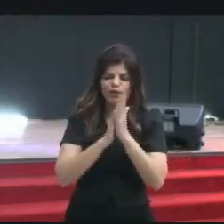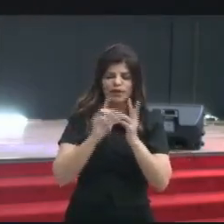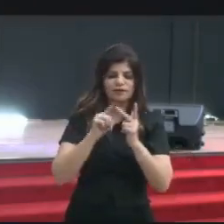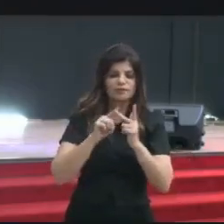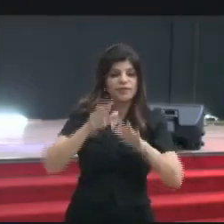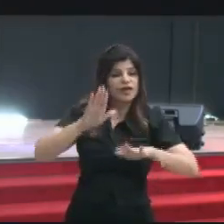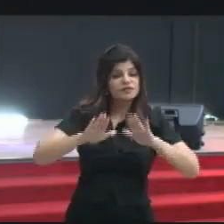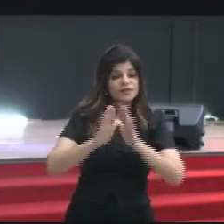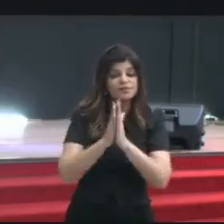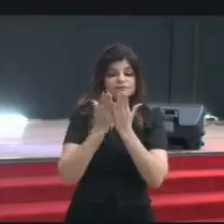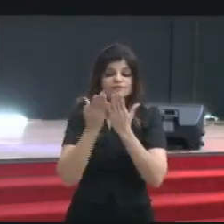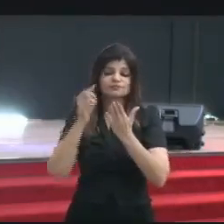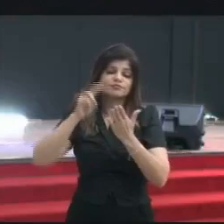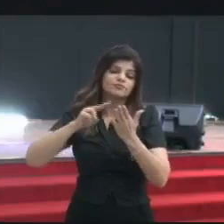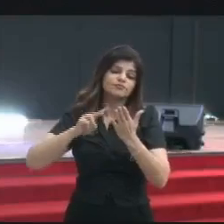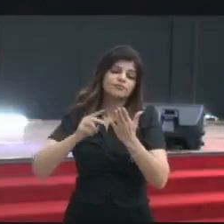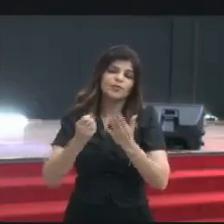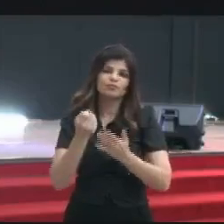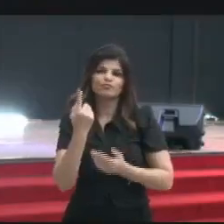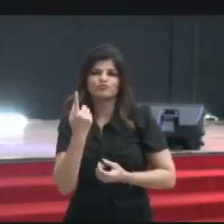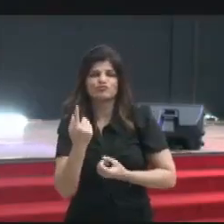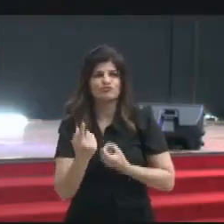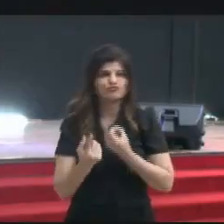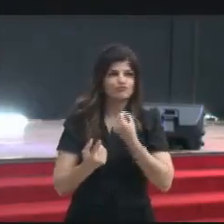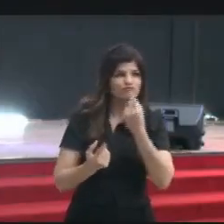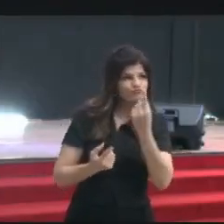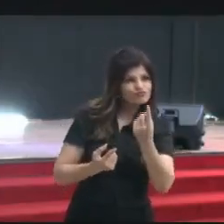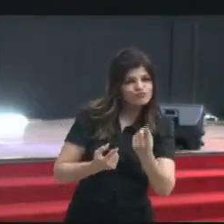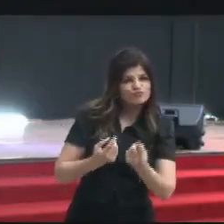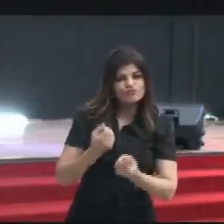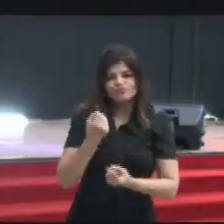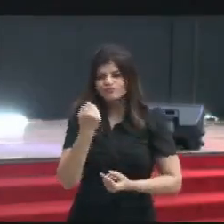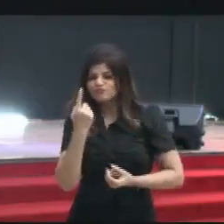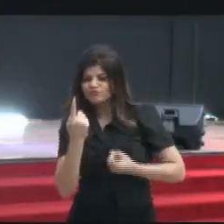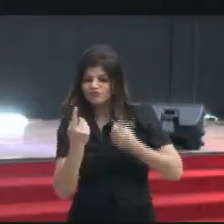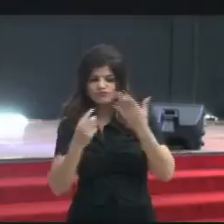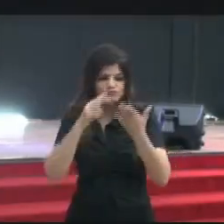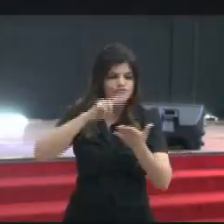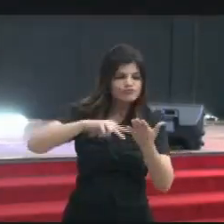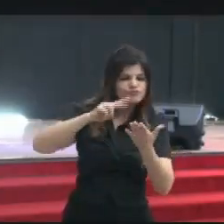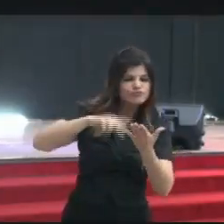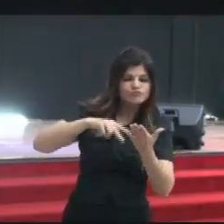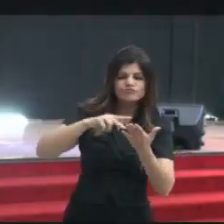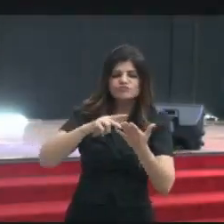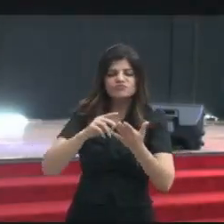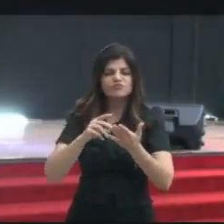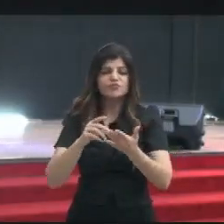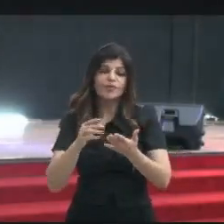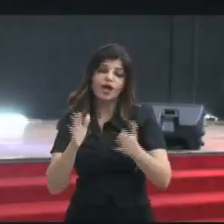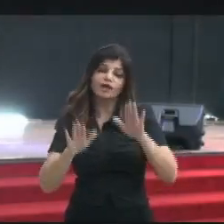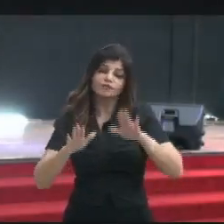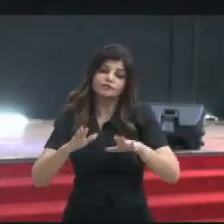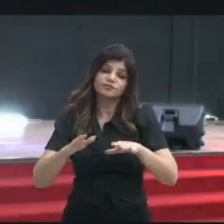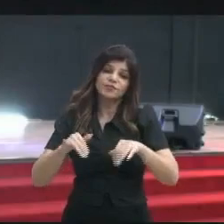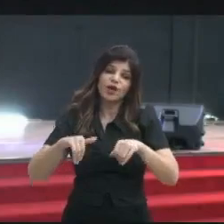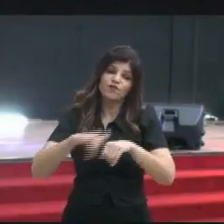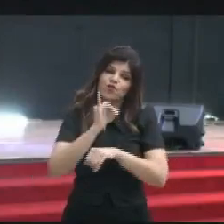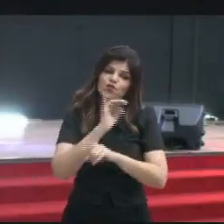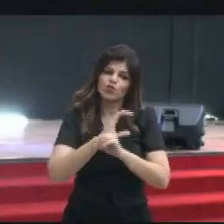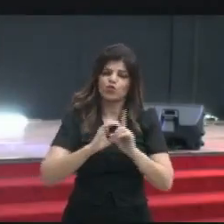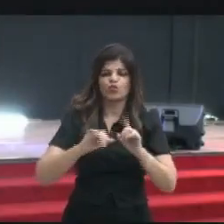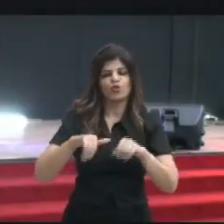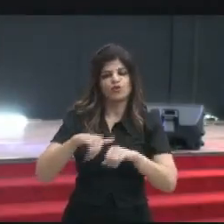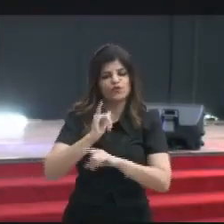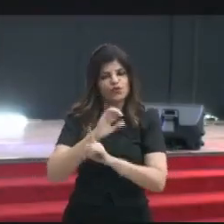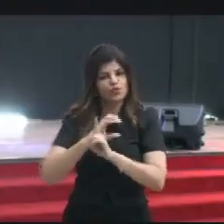assim esporadicamente, de 3 em 3 dias, se você não vem nos cultos, você